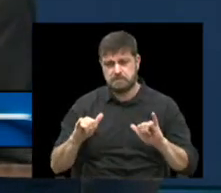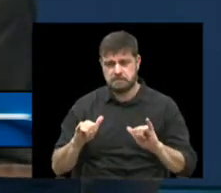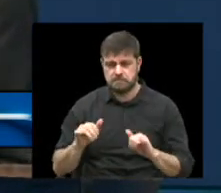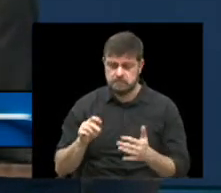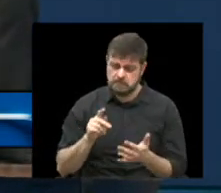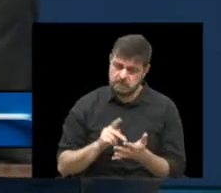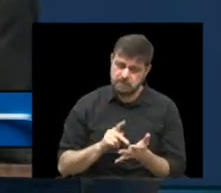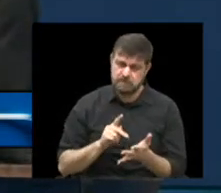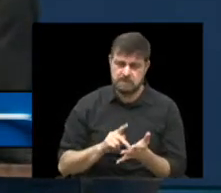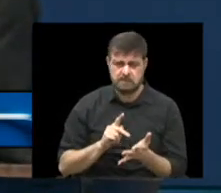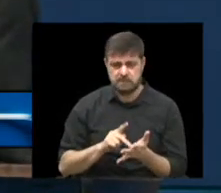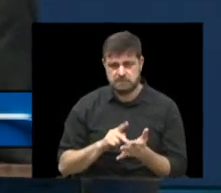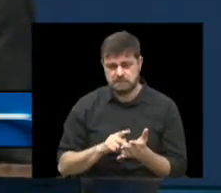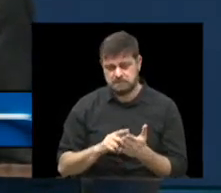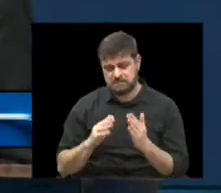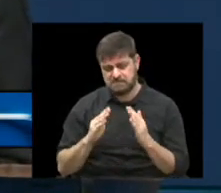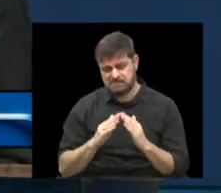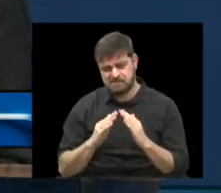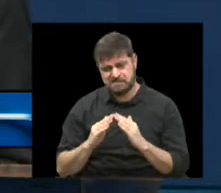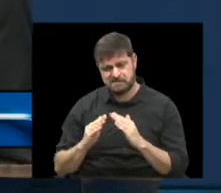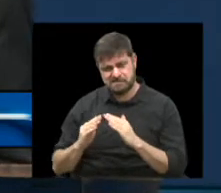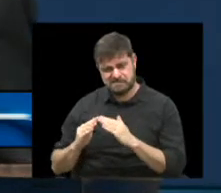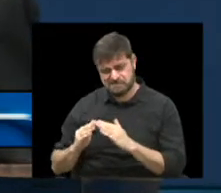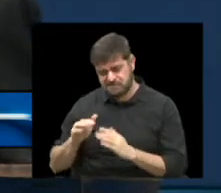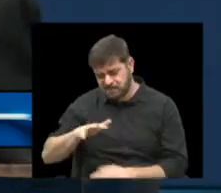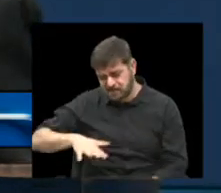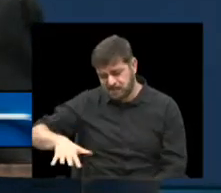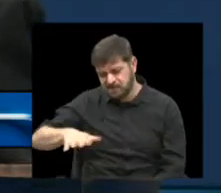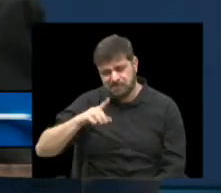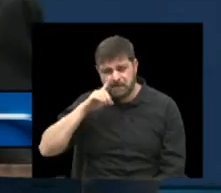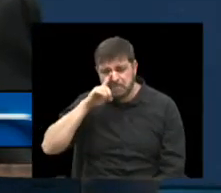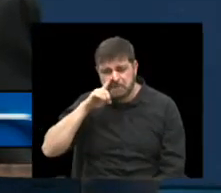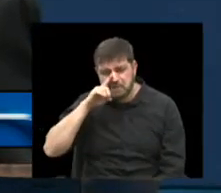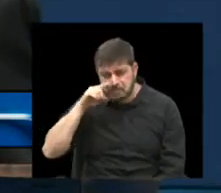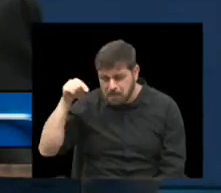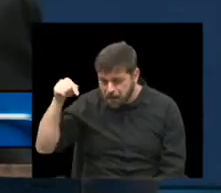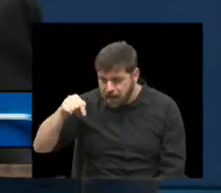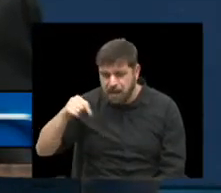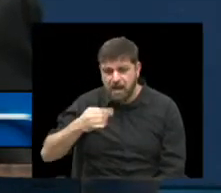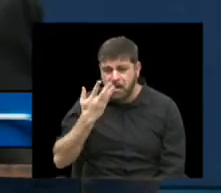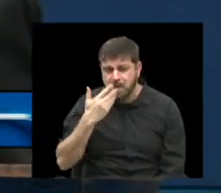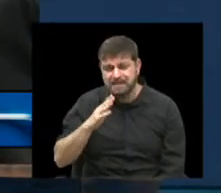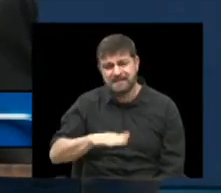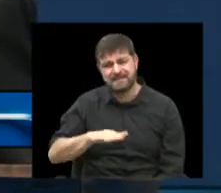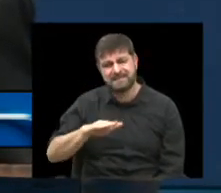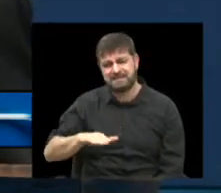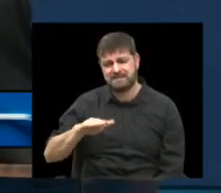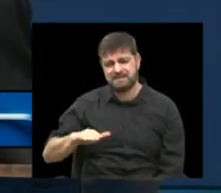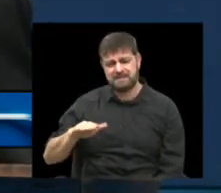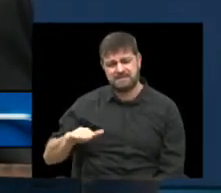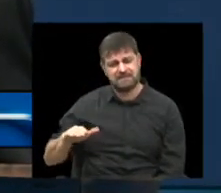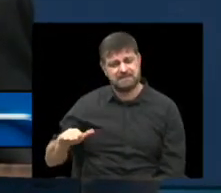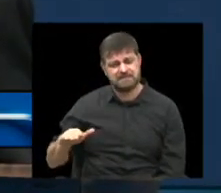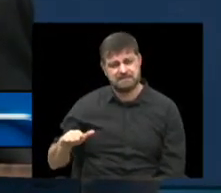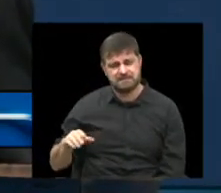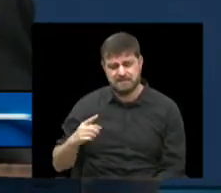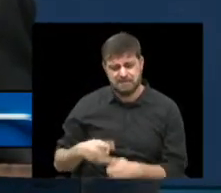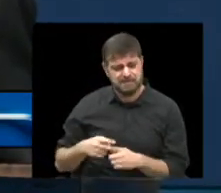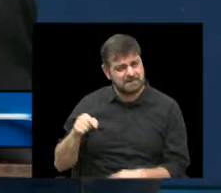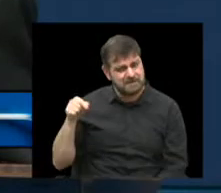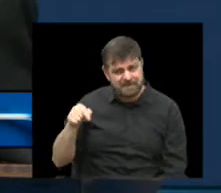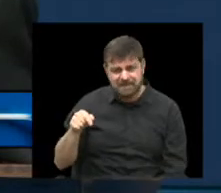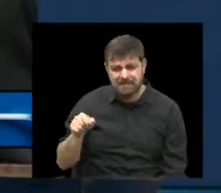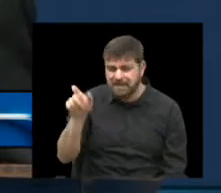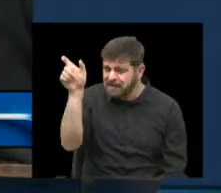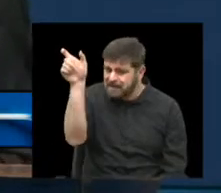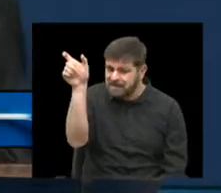realmente aquelas casas que estão muito em área de risco tem até criança. Tem até criança. Por quê? Porque a